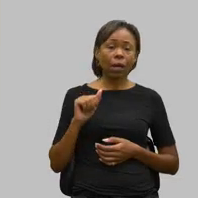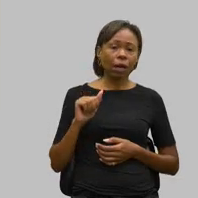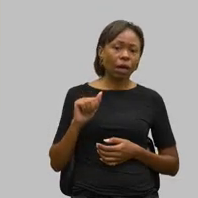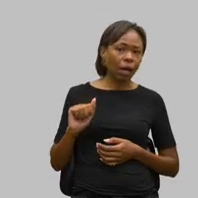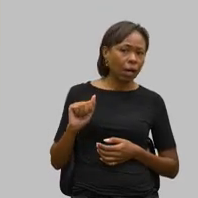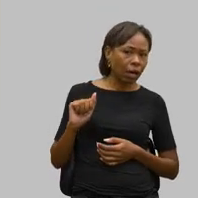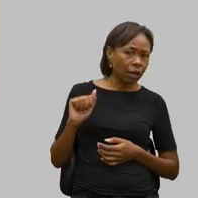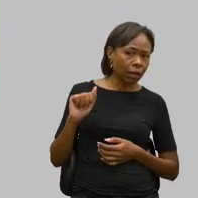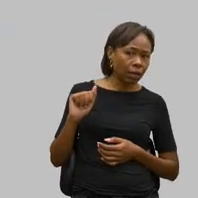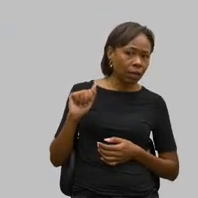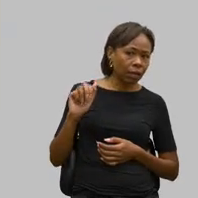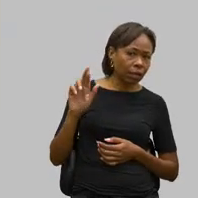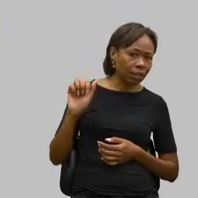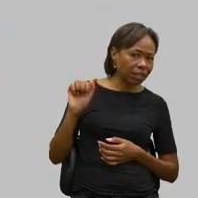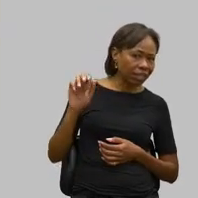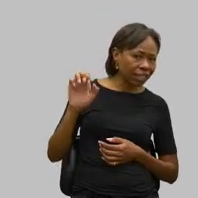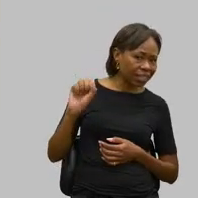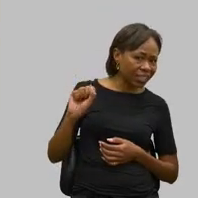atrás do Enes.